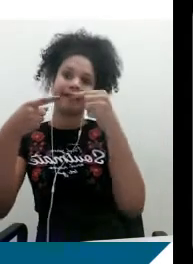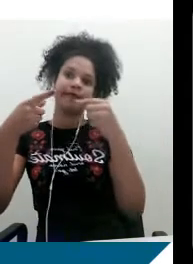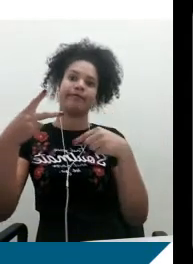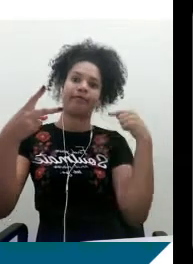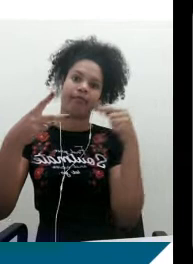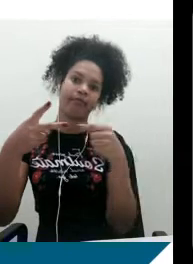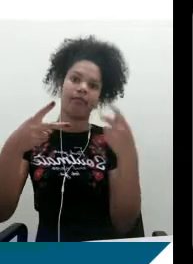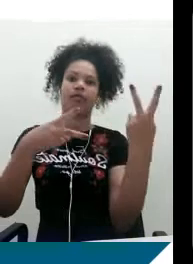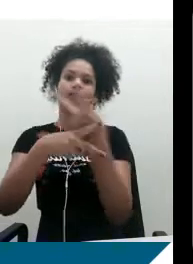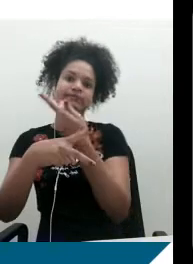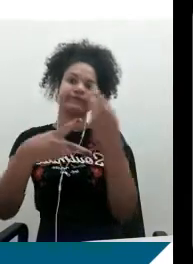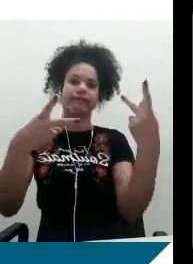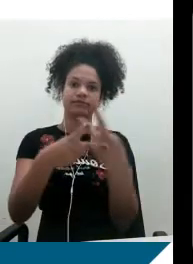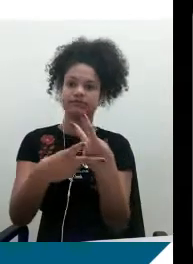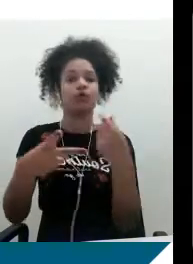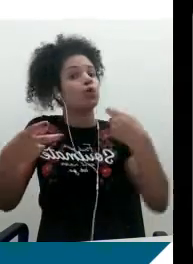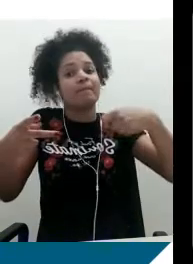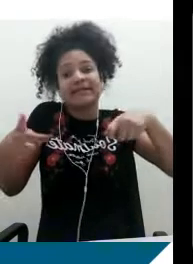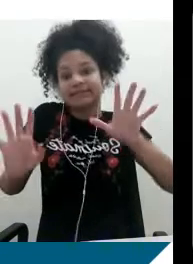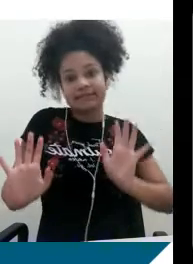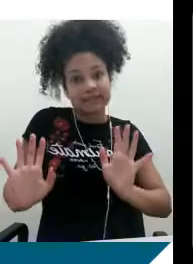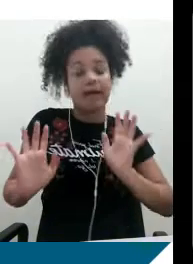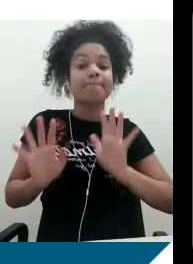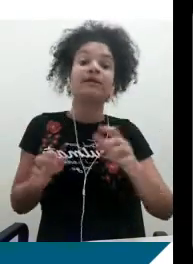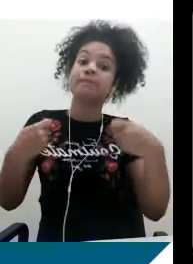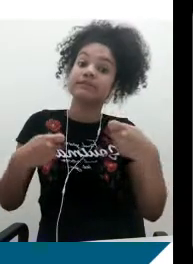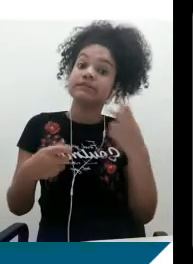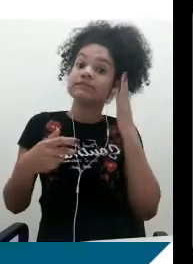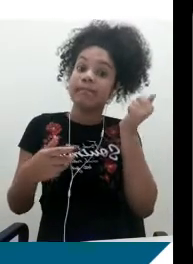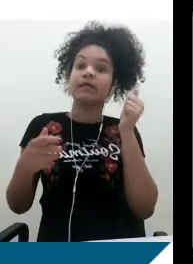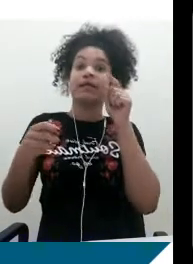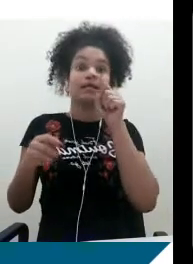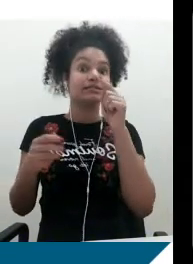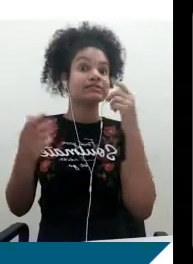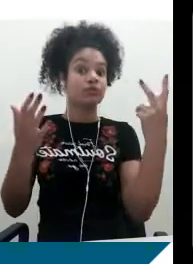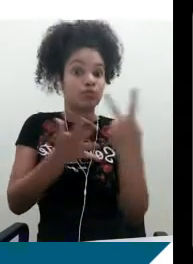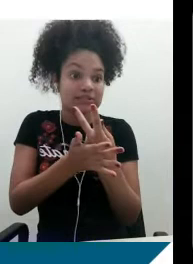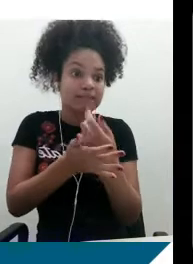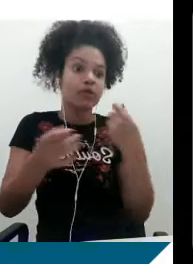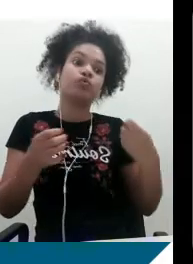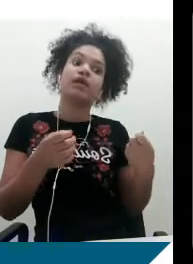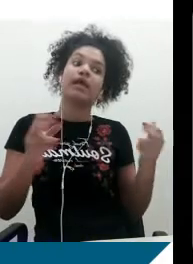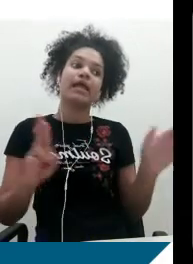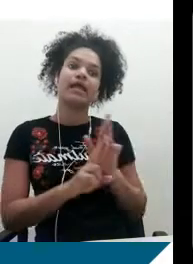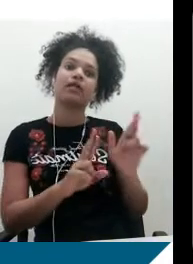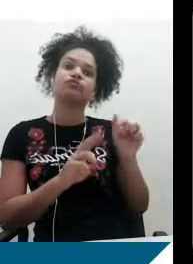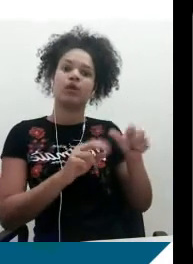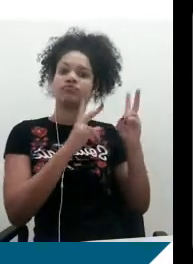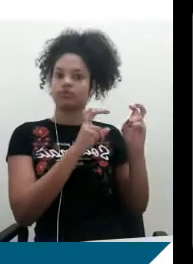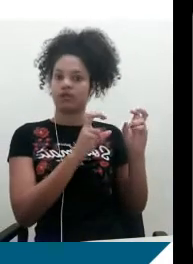você, ao mencionar um fato, ao descrever um fato histórico, saiba relacioná-lo ao tema. Então, trazê-lo para a